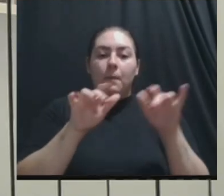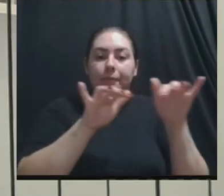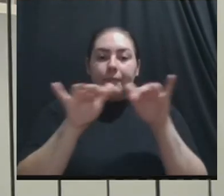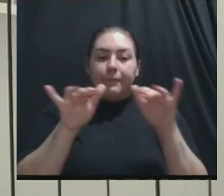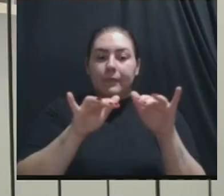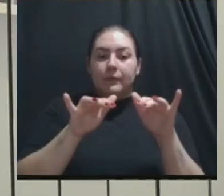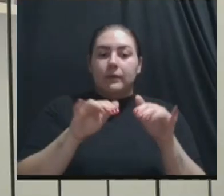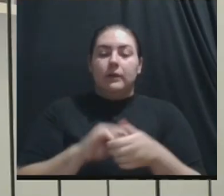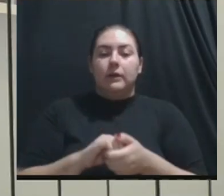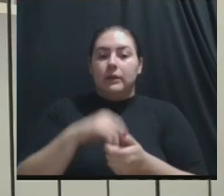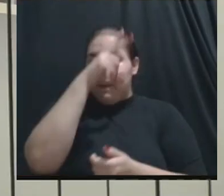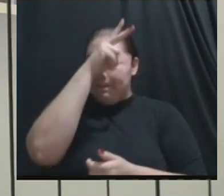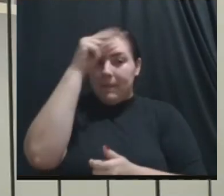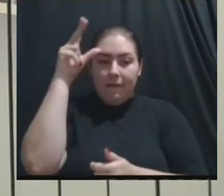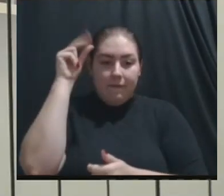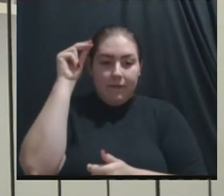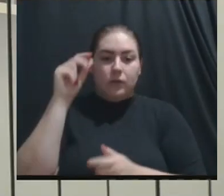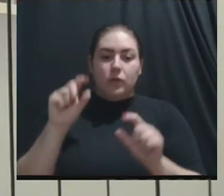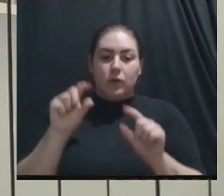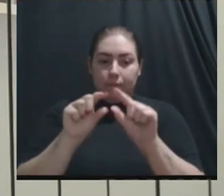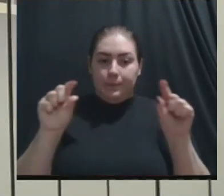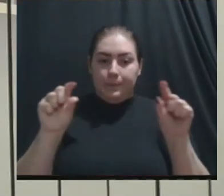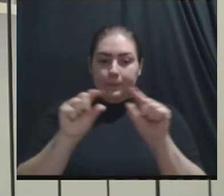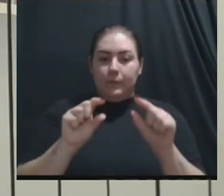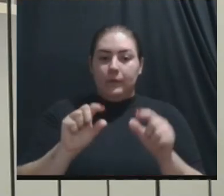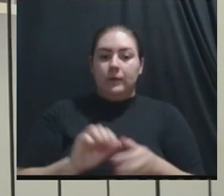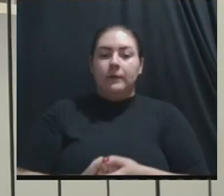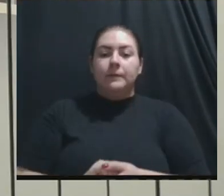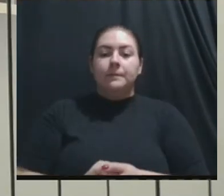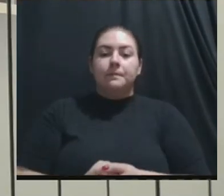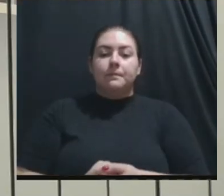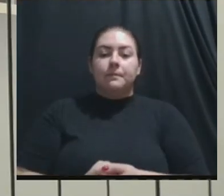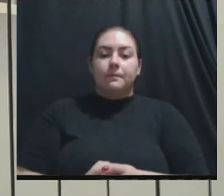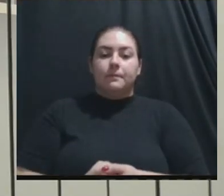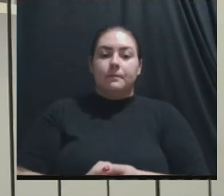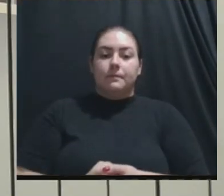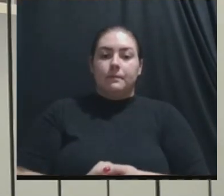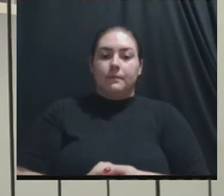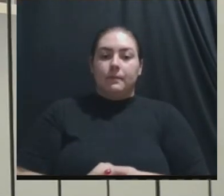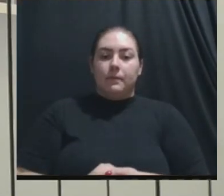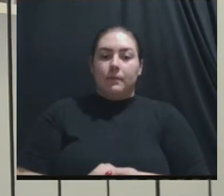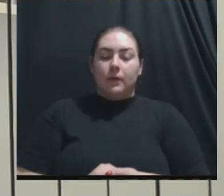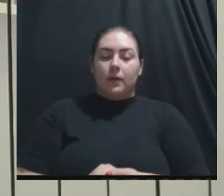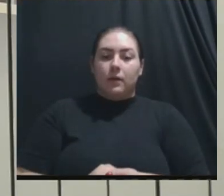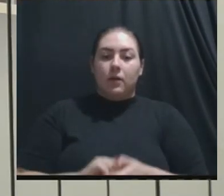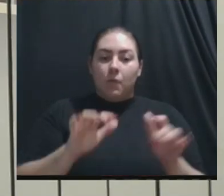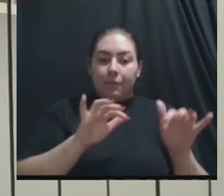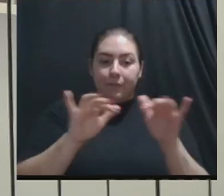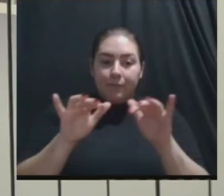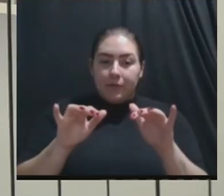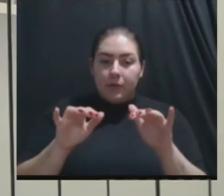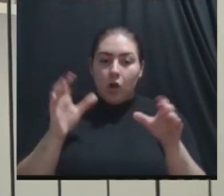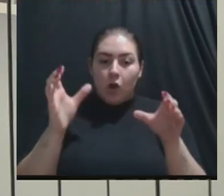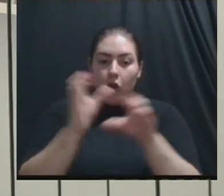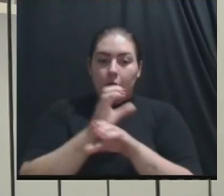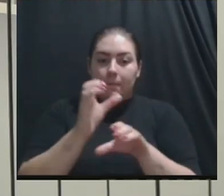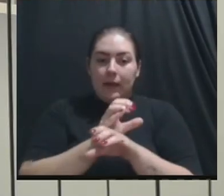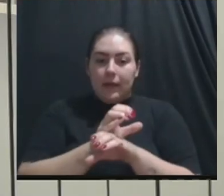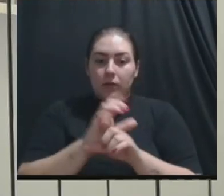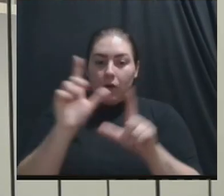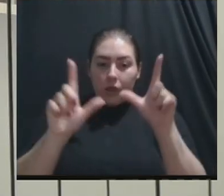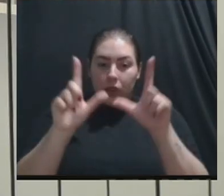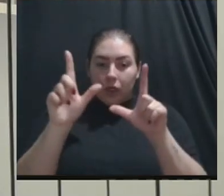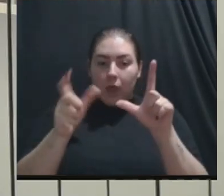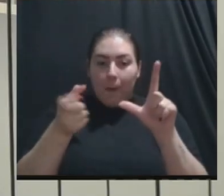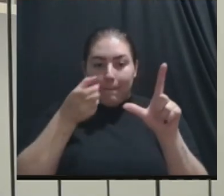campinas.sp.gov.br. O site completo está aqui embaixo da sua tela e vai acontecer até o dia 4